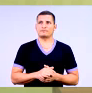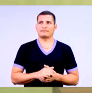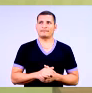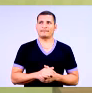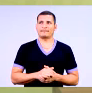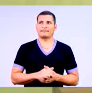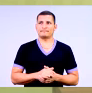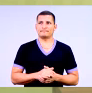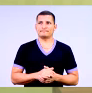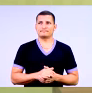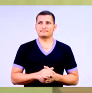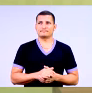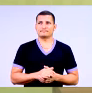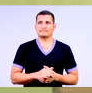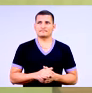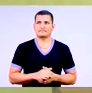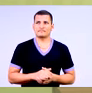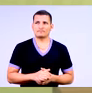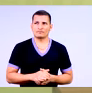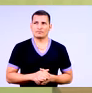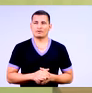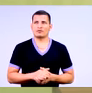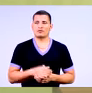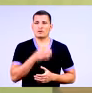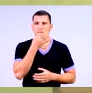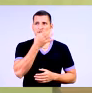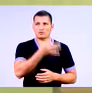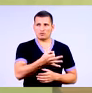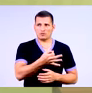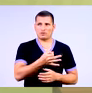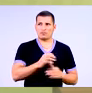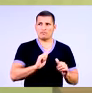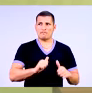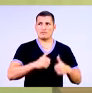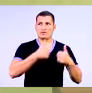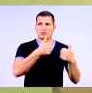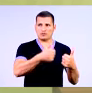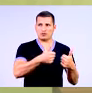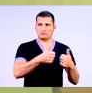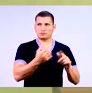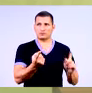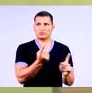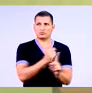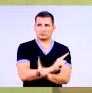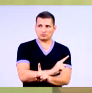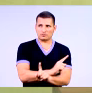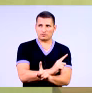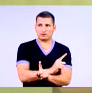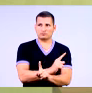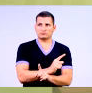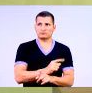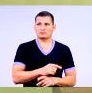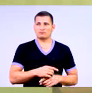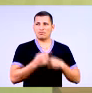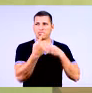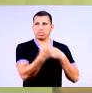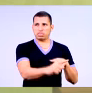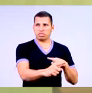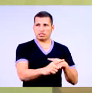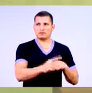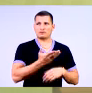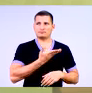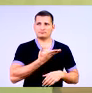e em vez de dar situações para melhorar, fala mal, denegrir ali os próprios colegas de